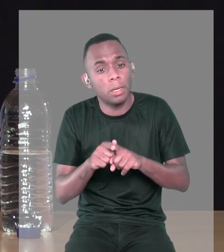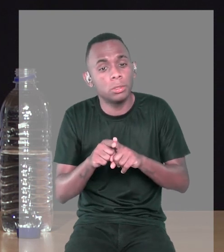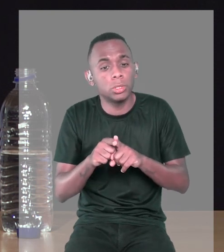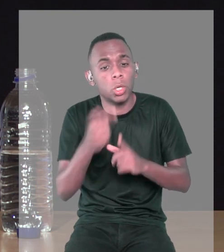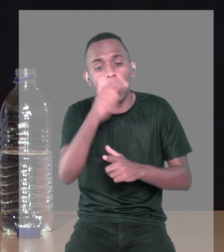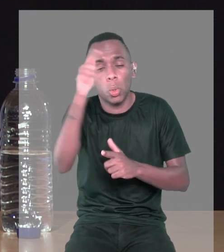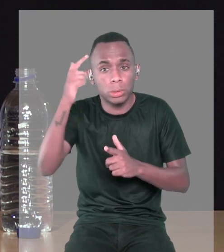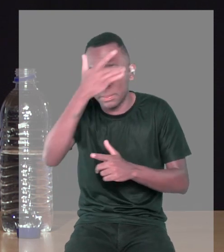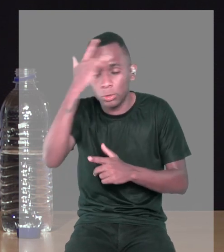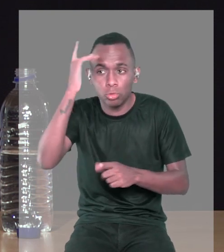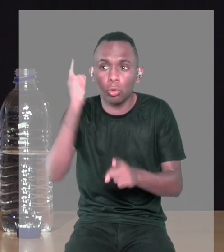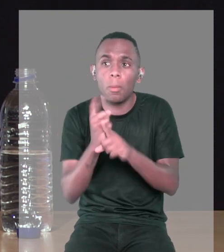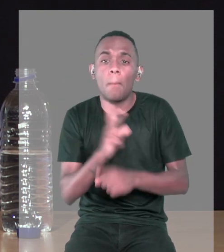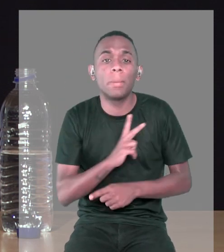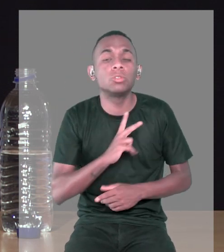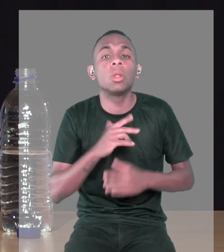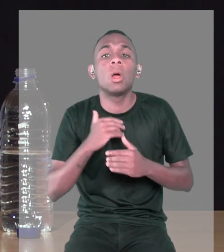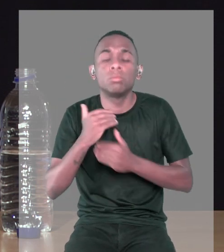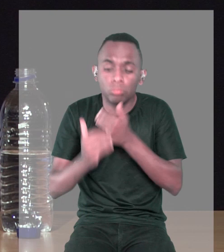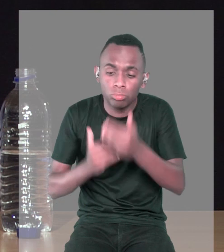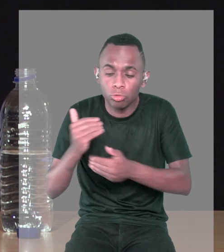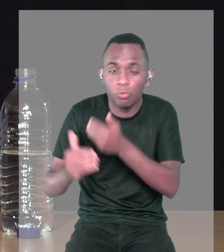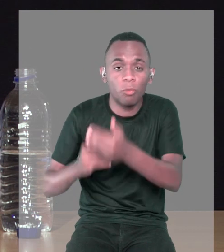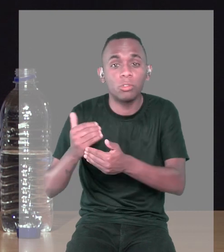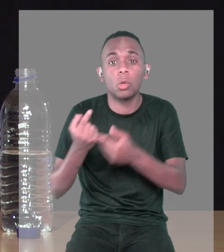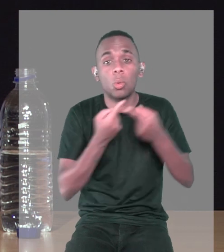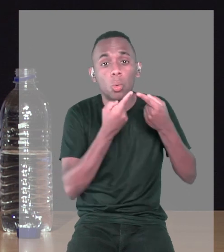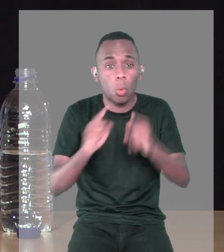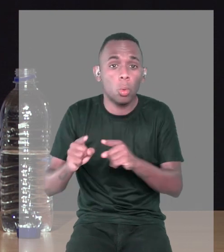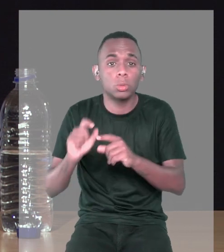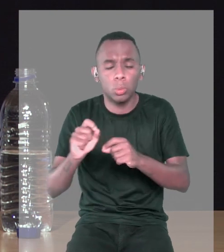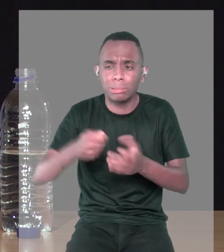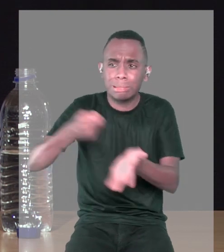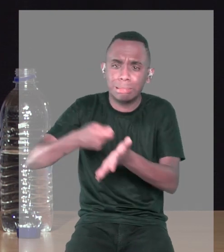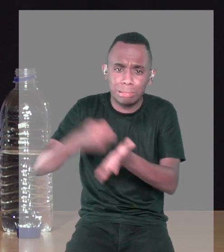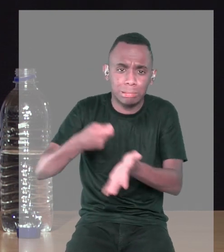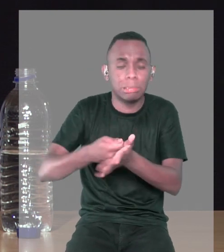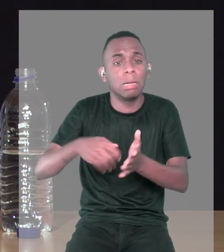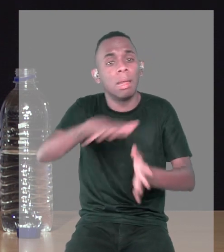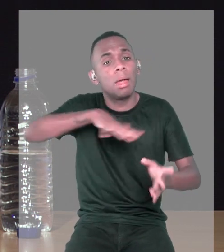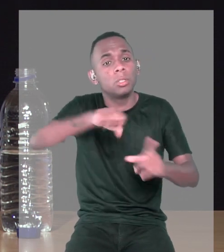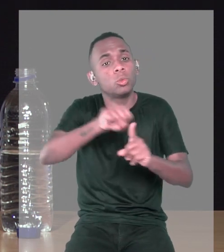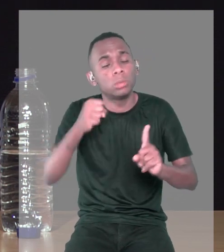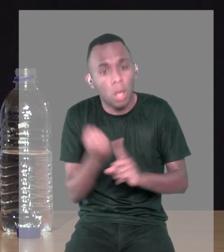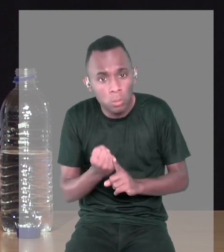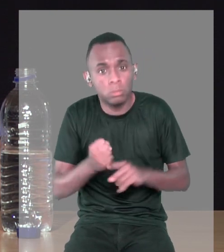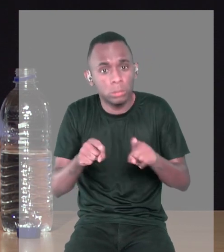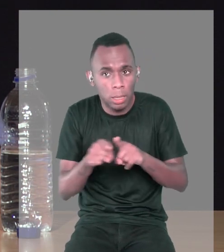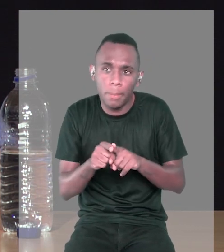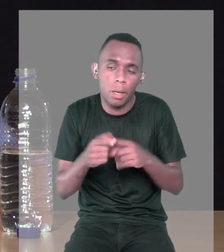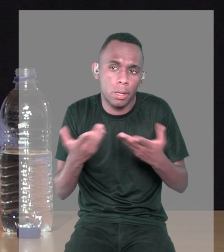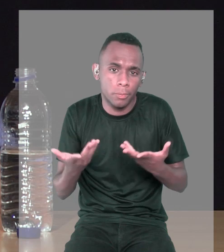e os românticos descobriram a intimidade, foi dirigida contra as exigências niveladoras do